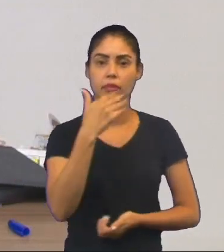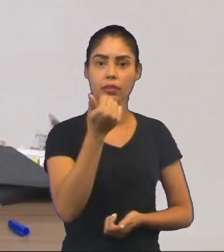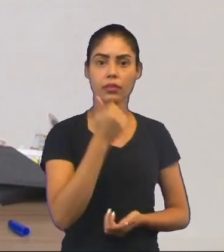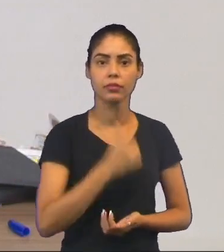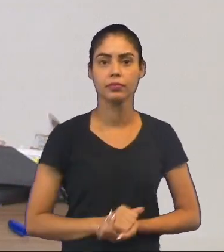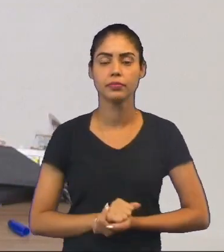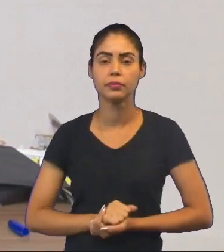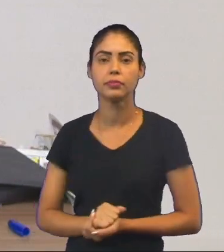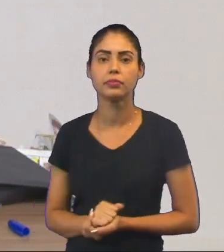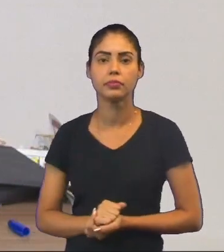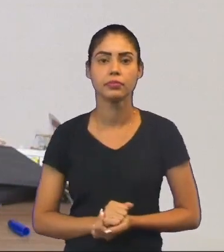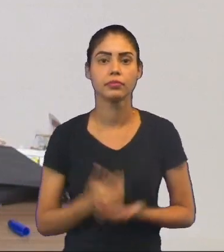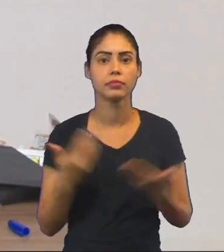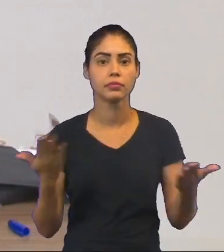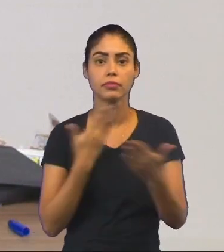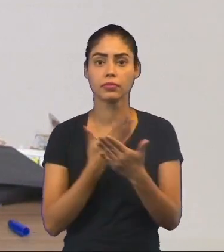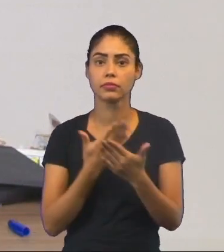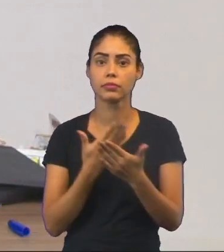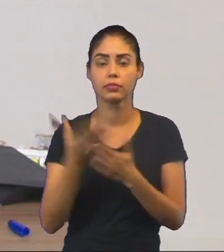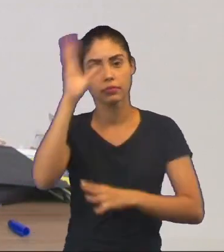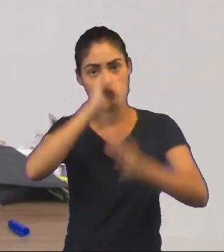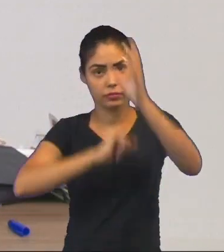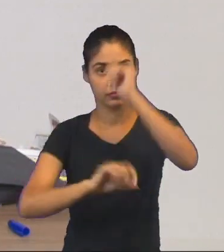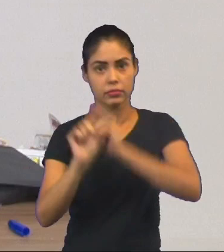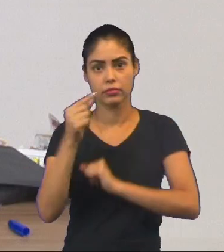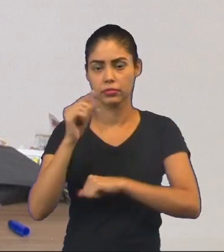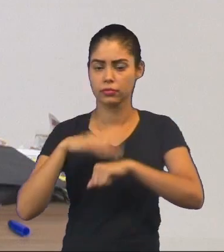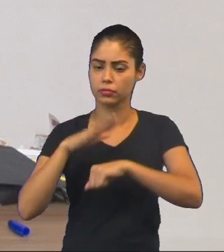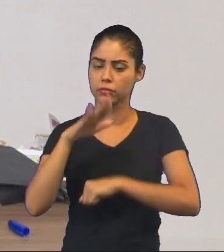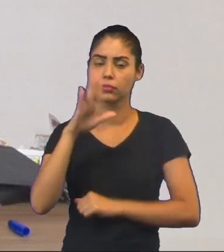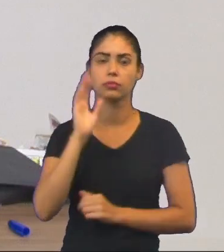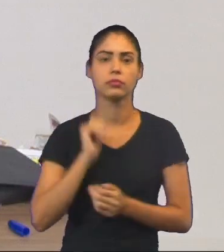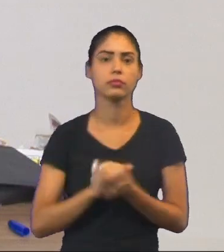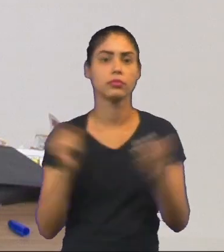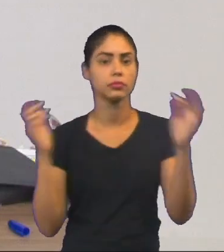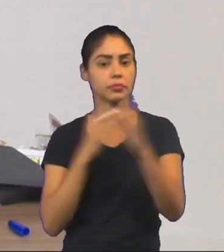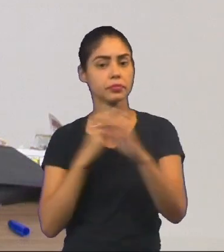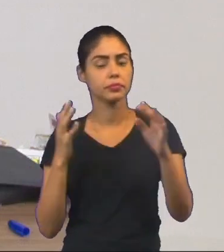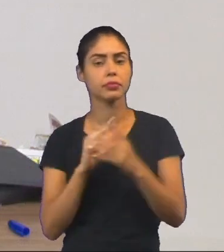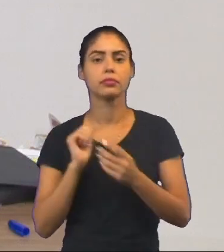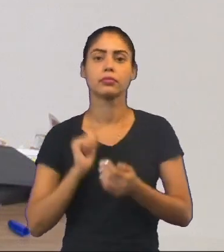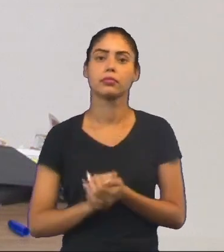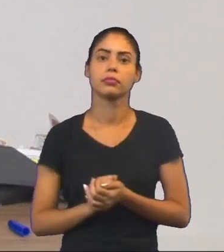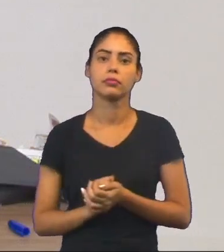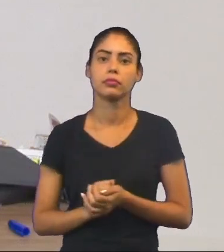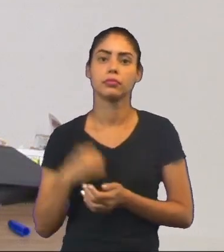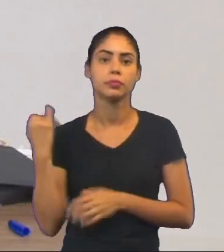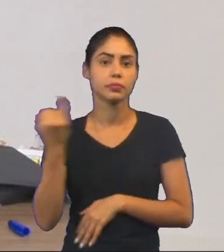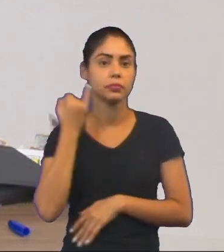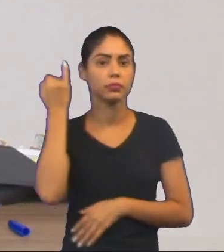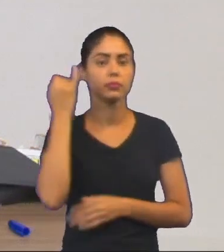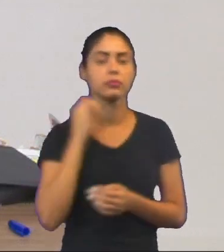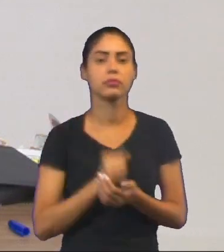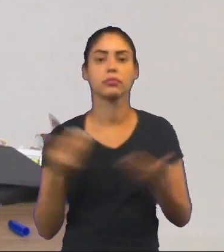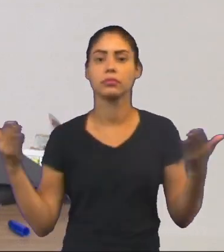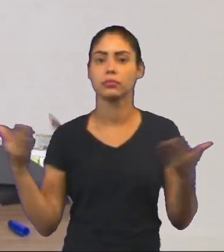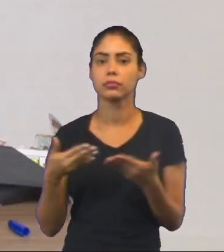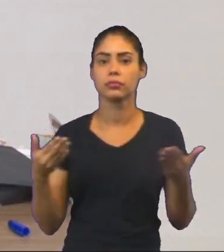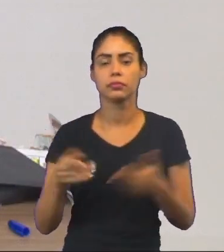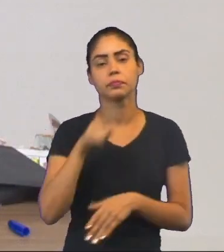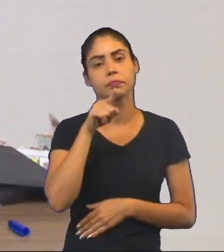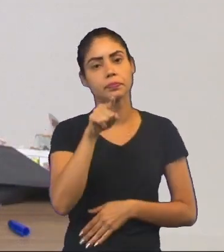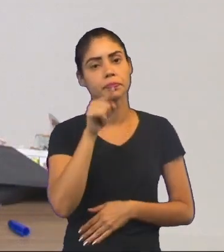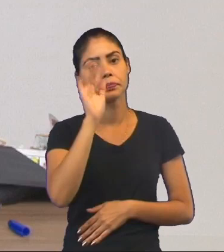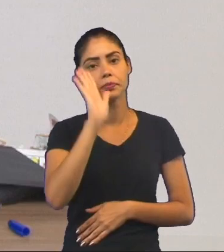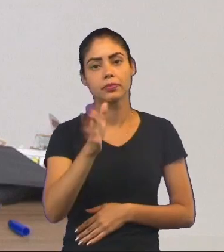bem. Nesta aula, nós aprendemos um pouquinho mais sobre os meios de transporte, sobre a sua função. Agora, vocês